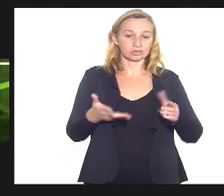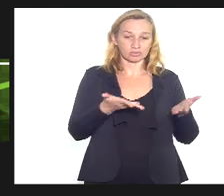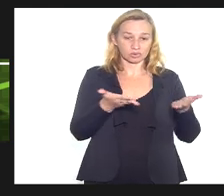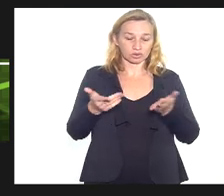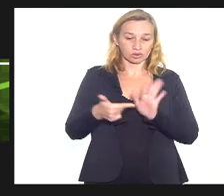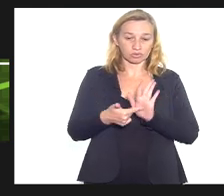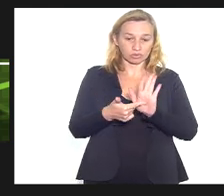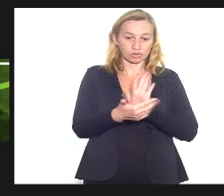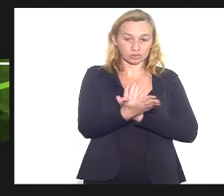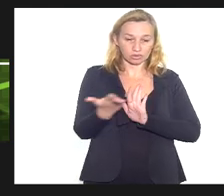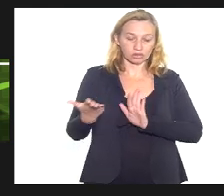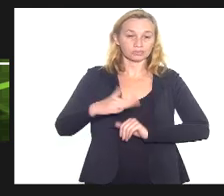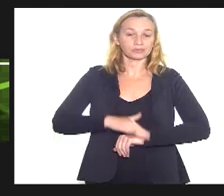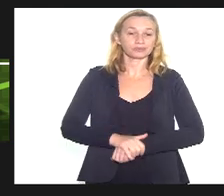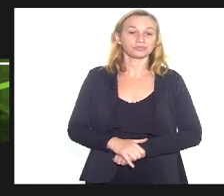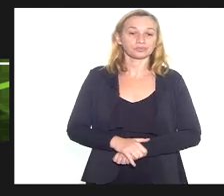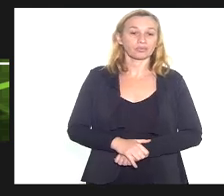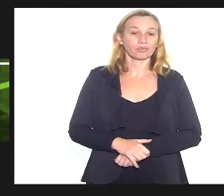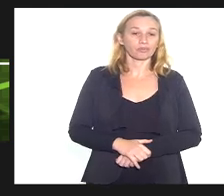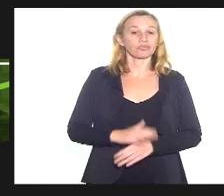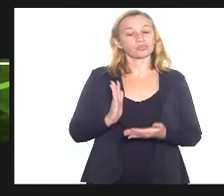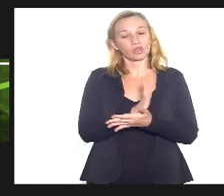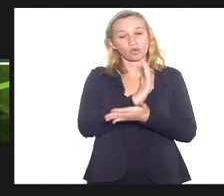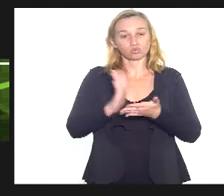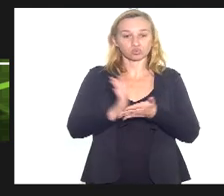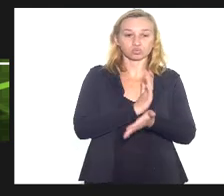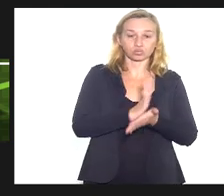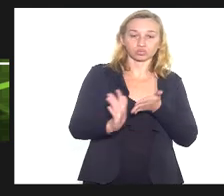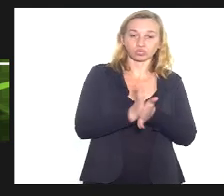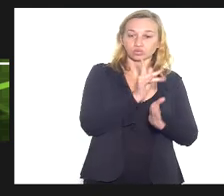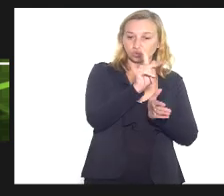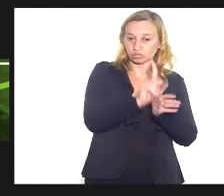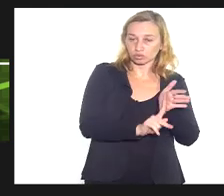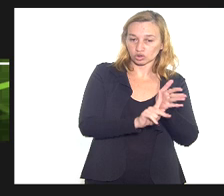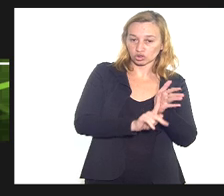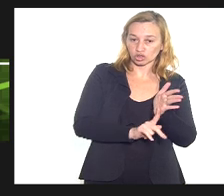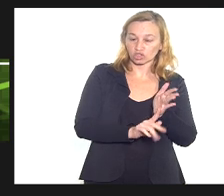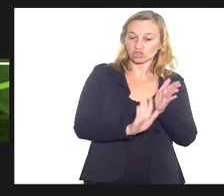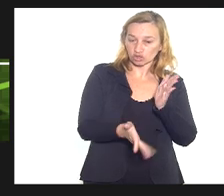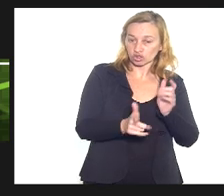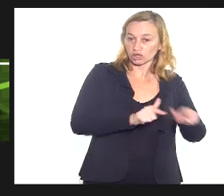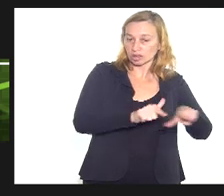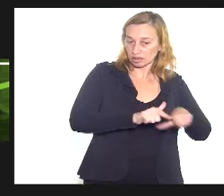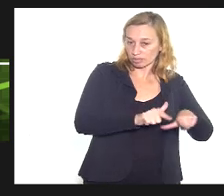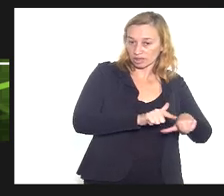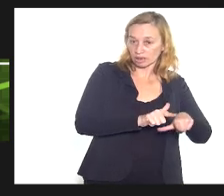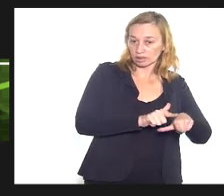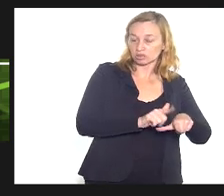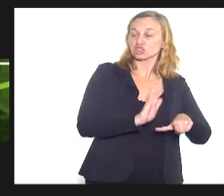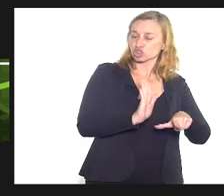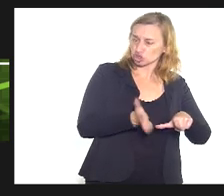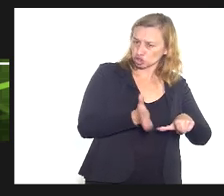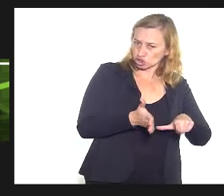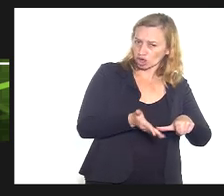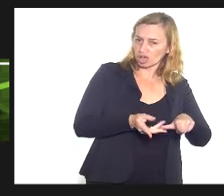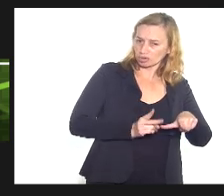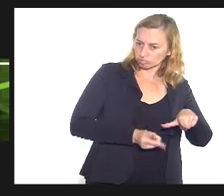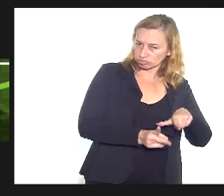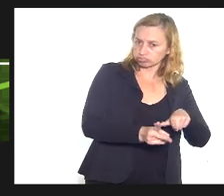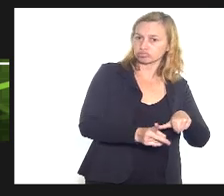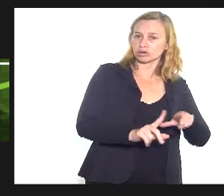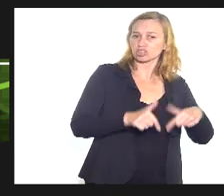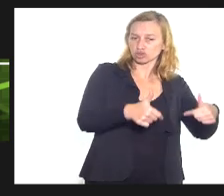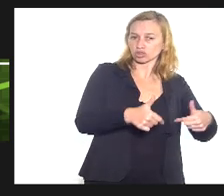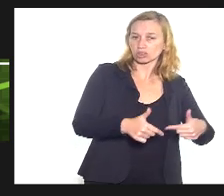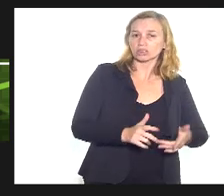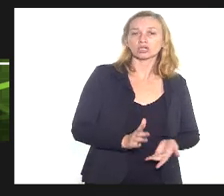senhores, nós temos alguns projetos em execução, ou seja, já em andamento,